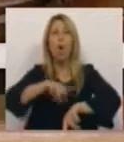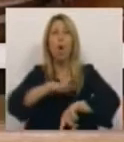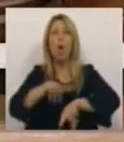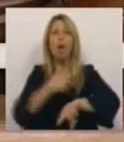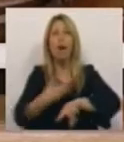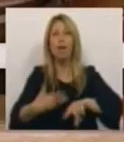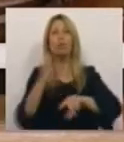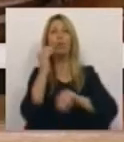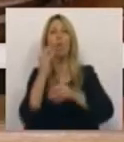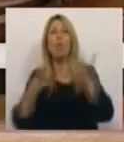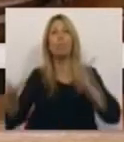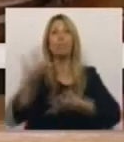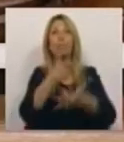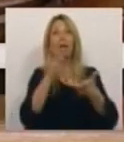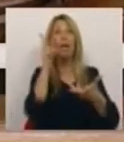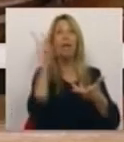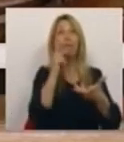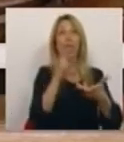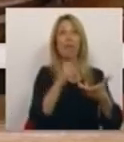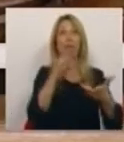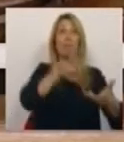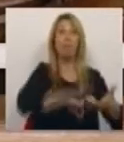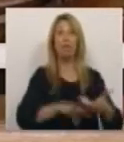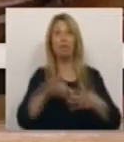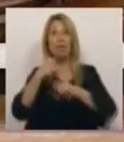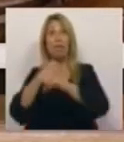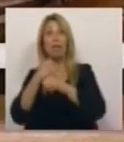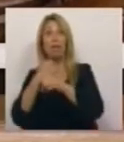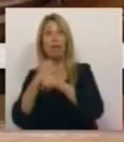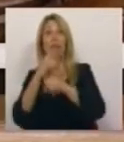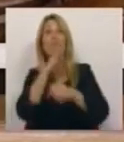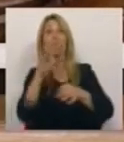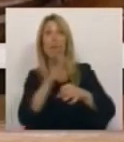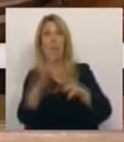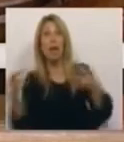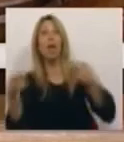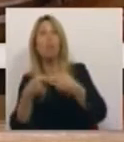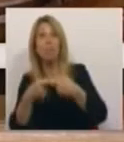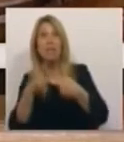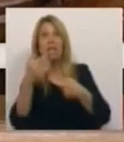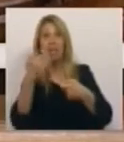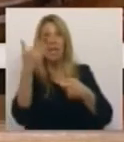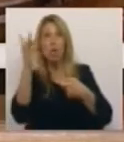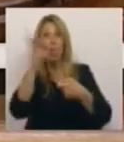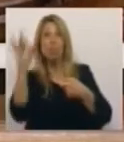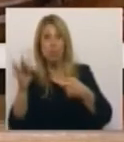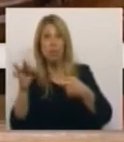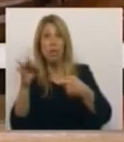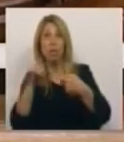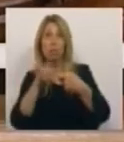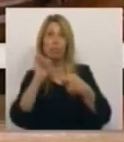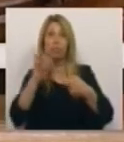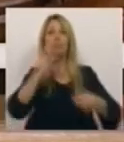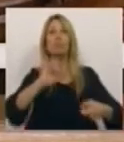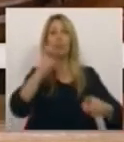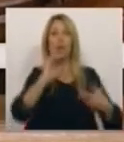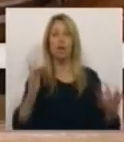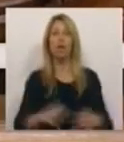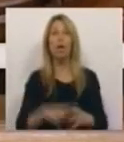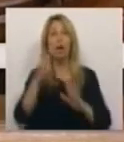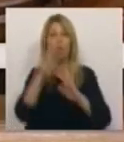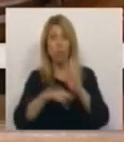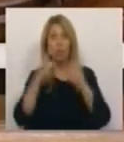da vida familiar e profissional, sendo que 71% dos utentes são mulheres. O relatório revela indicadores